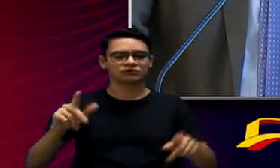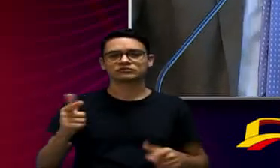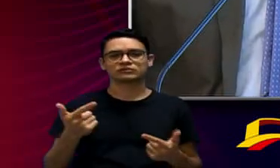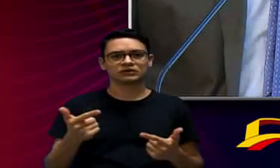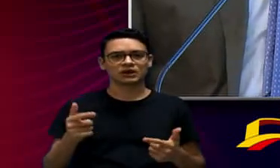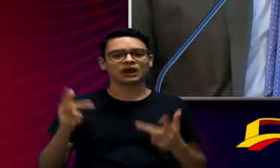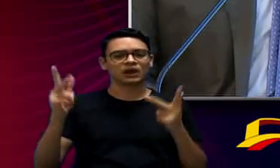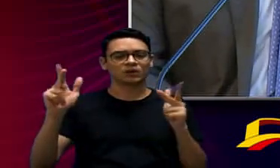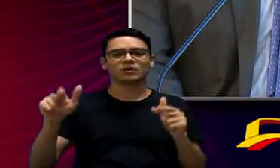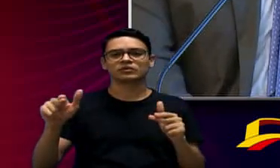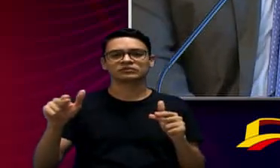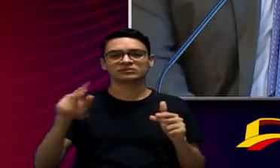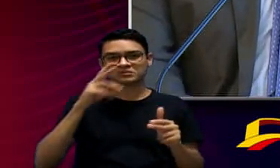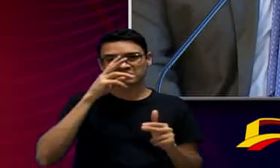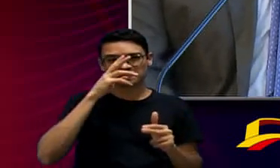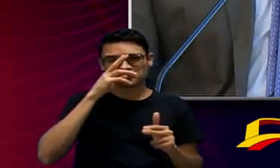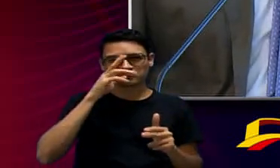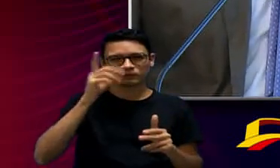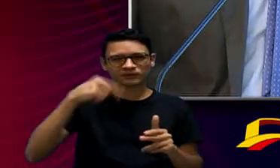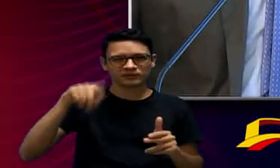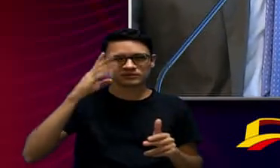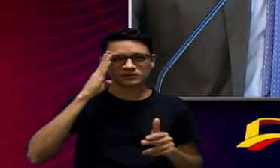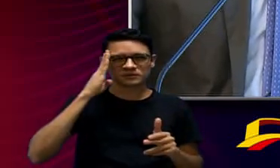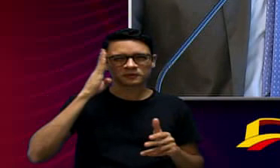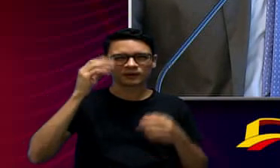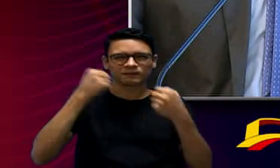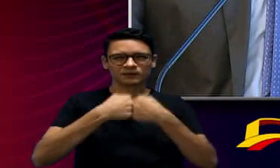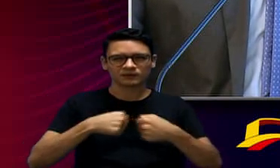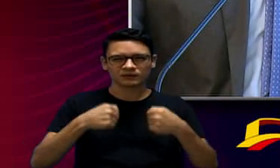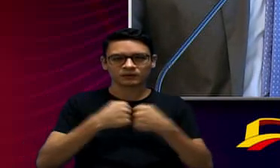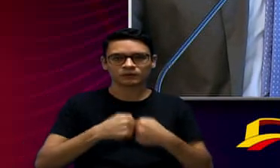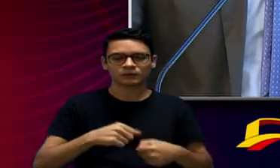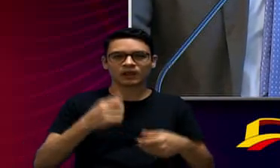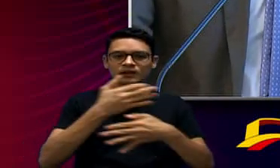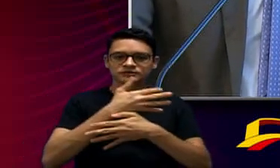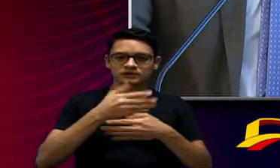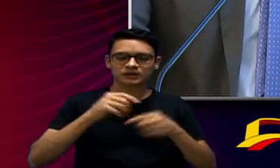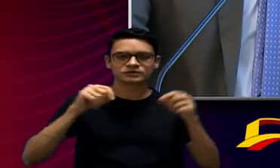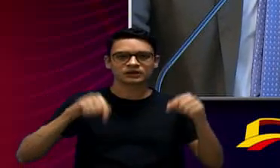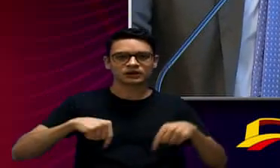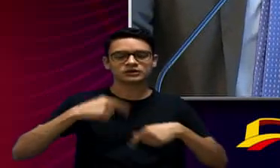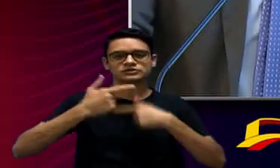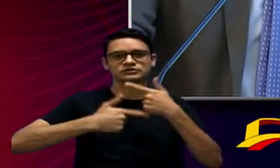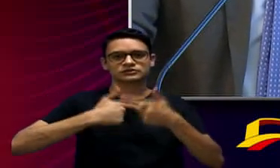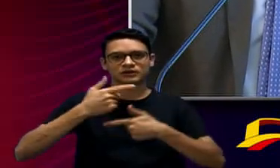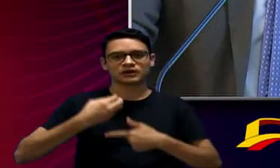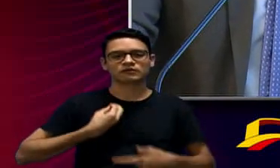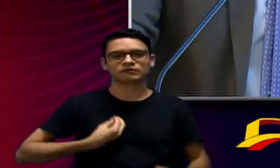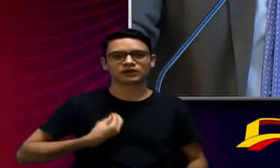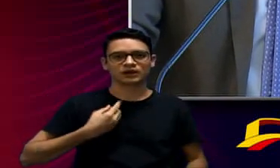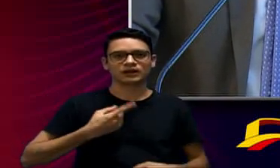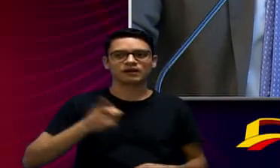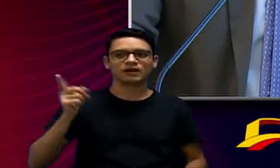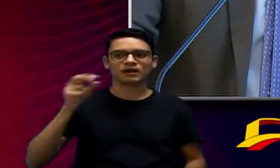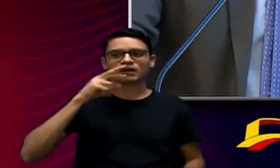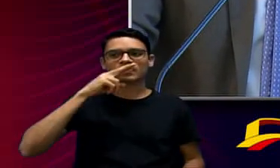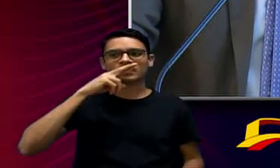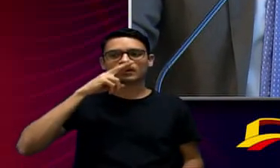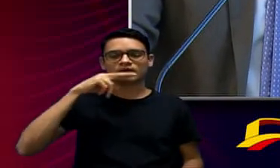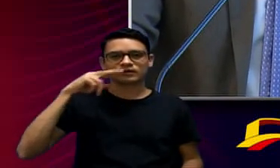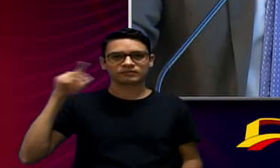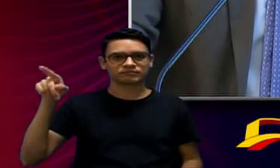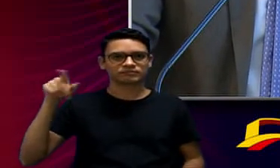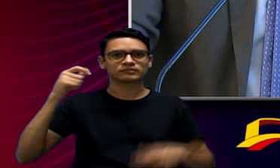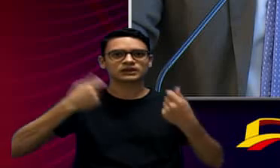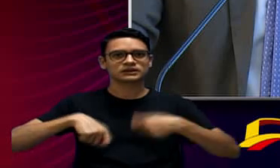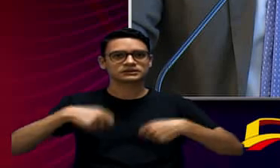falar deveria e começar a brigar na cidade, no espaço onde nós estamos, porque o prefeito ele precisa aumentar os salários dos